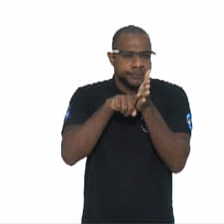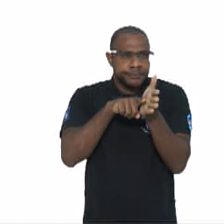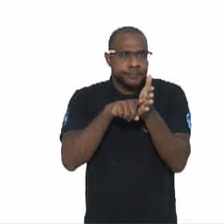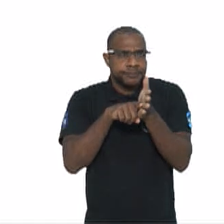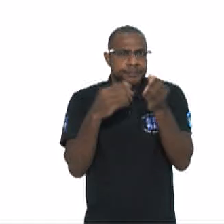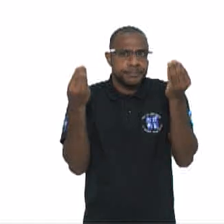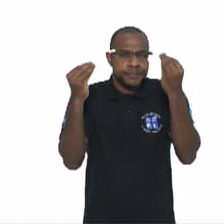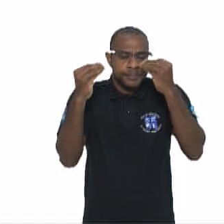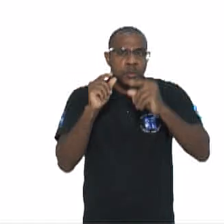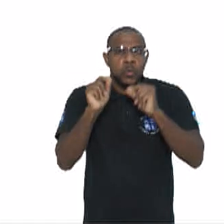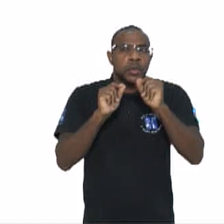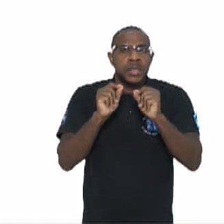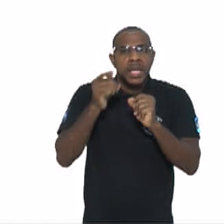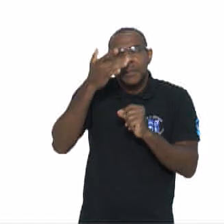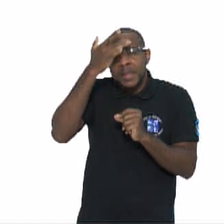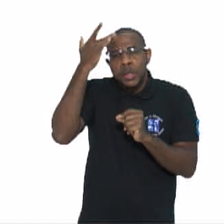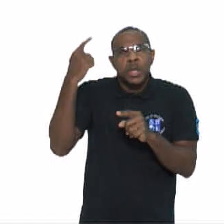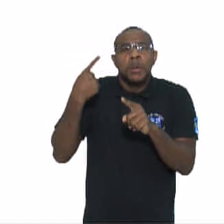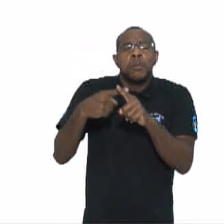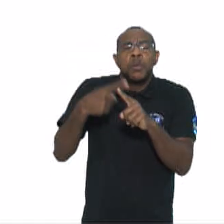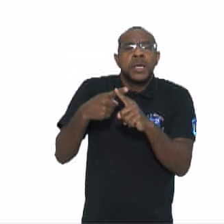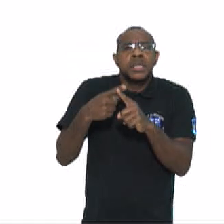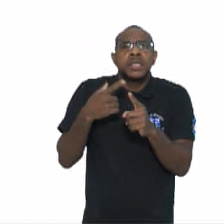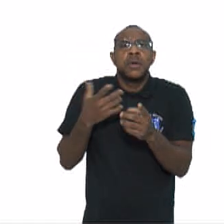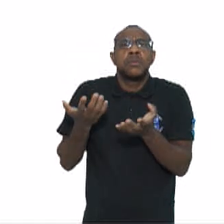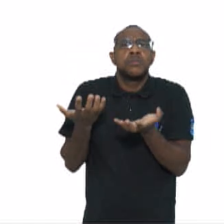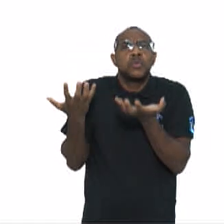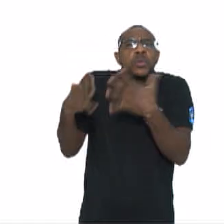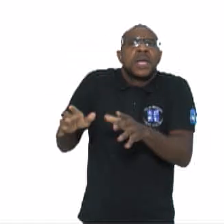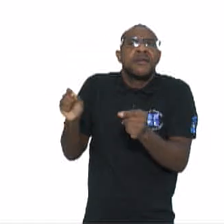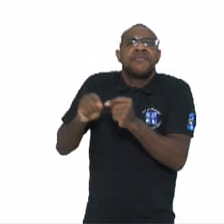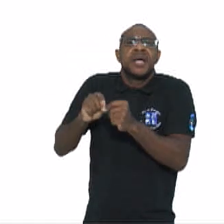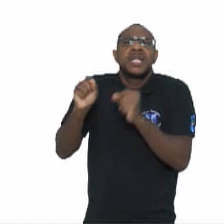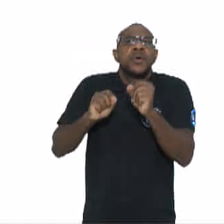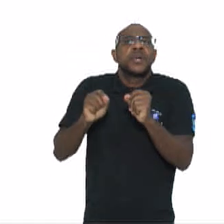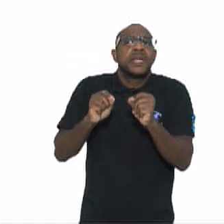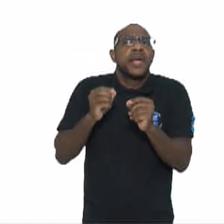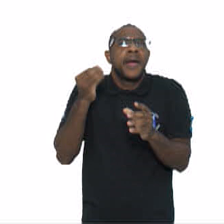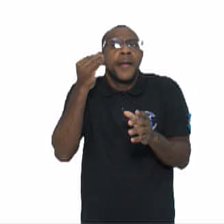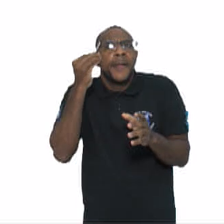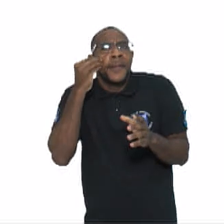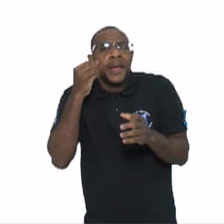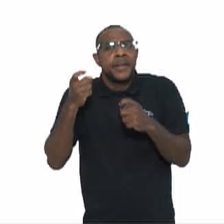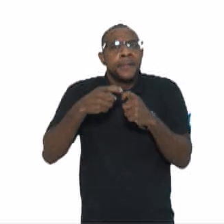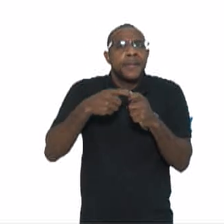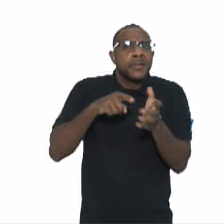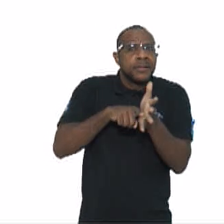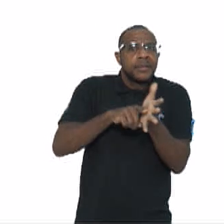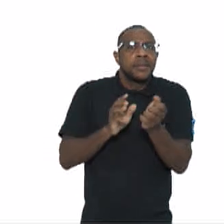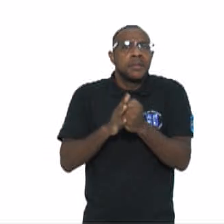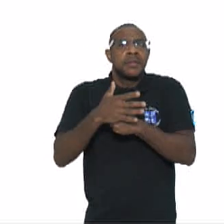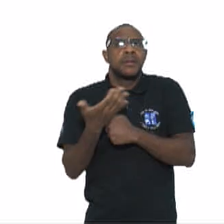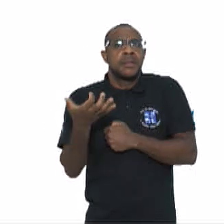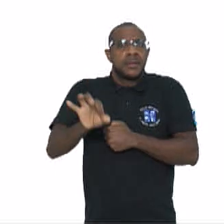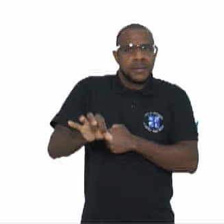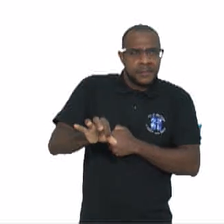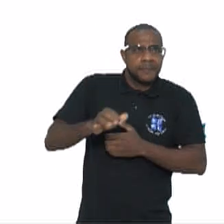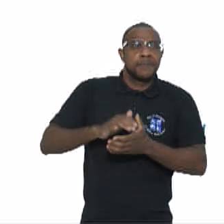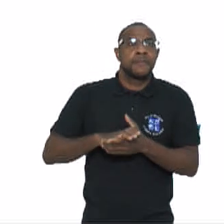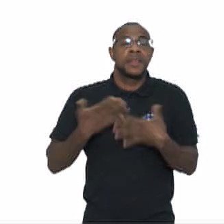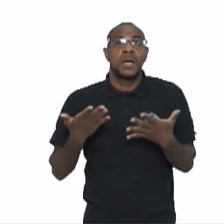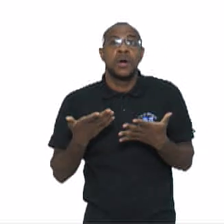que as pessoas estão se recusando, mas estamos preocupados que algumas pessoas acreditem que o coronavírus é